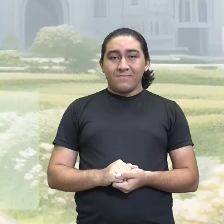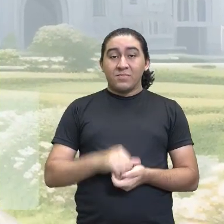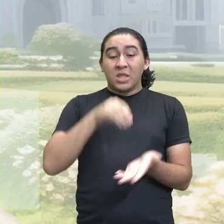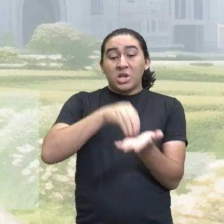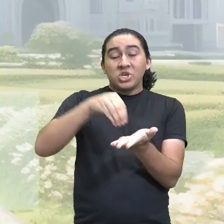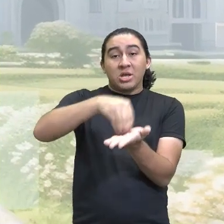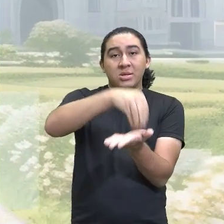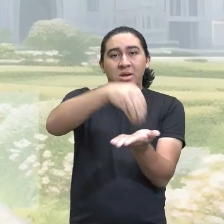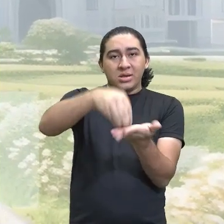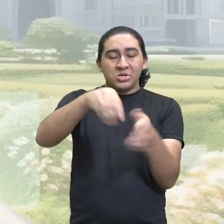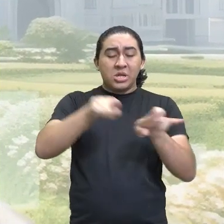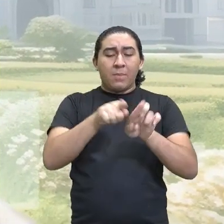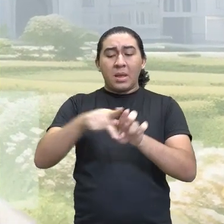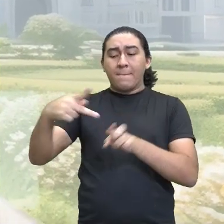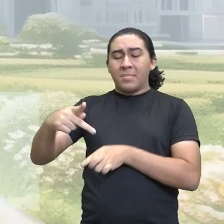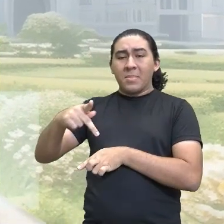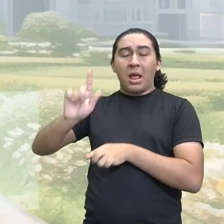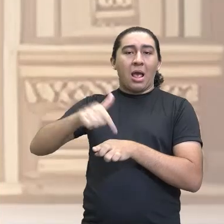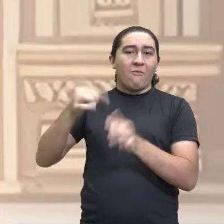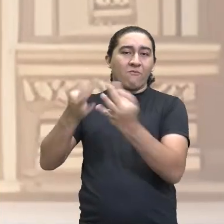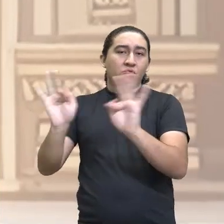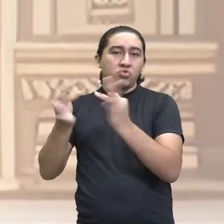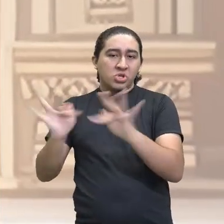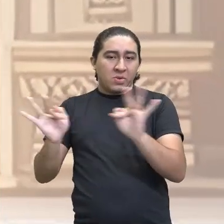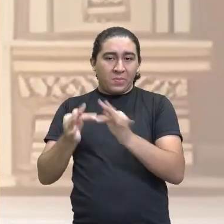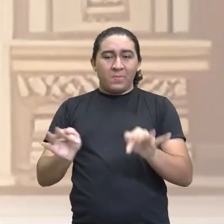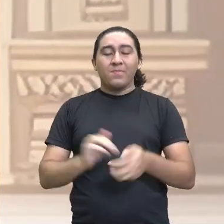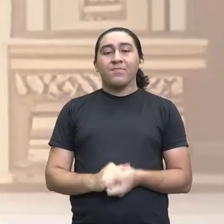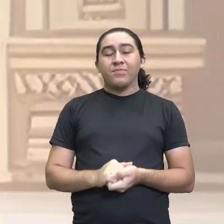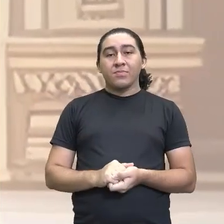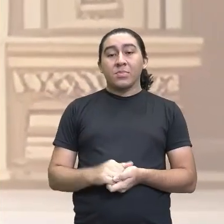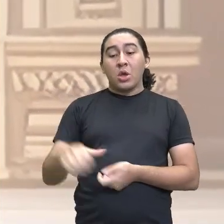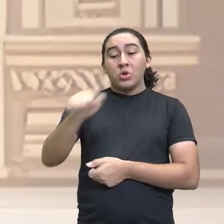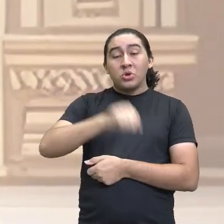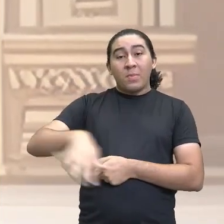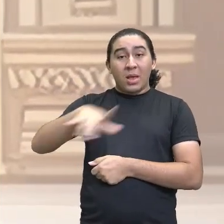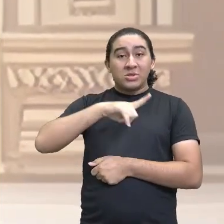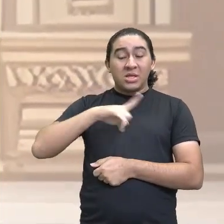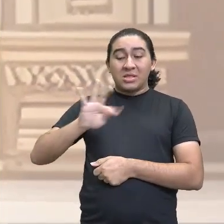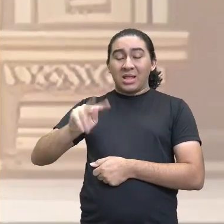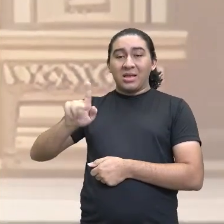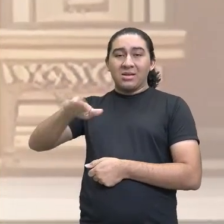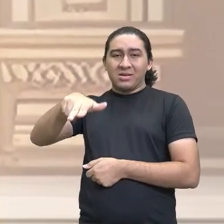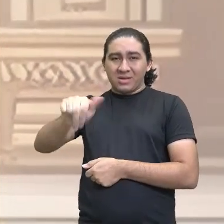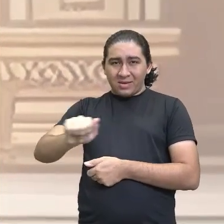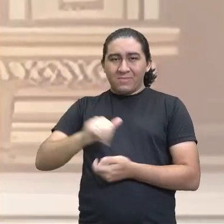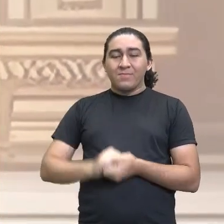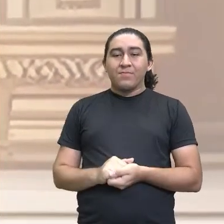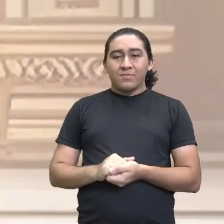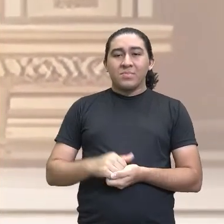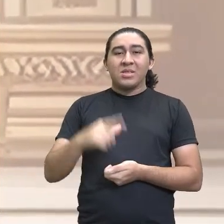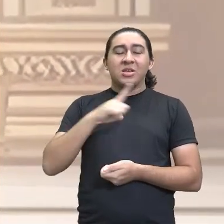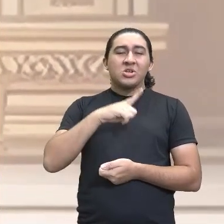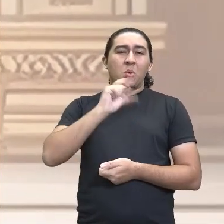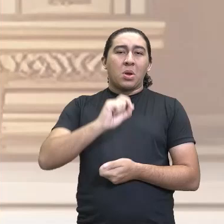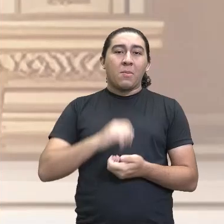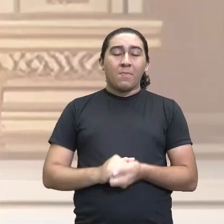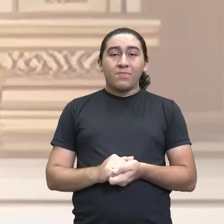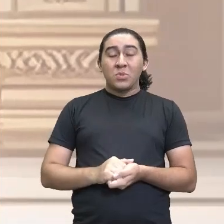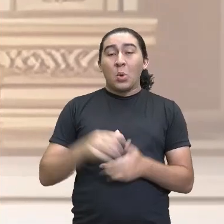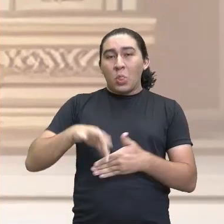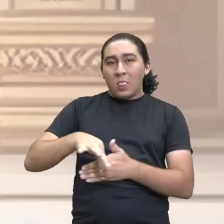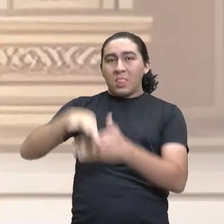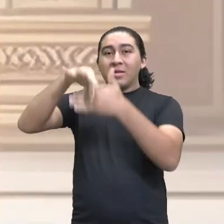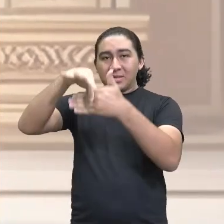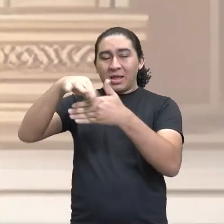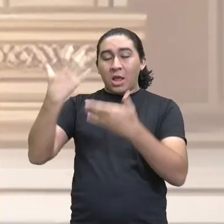e função exponencial. Em uma região chamada Taligana, o seu poderoso Rajá, que quer